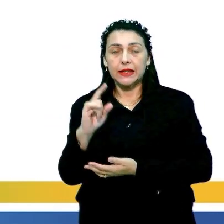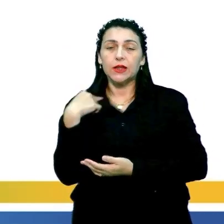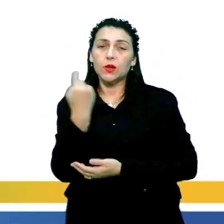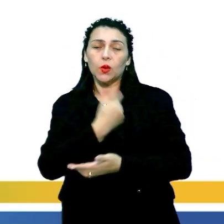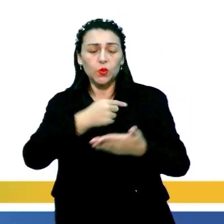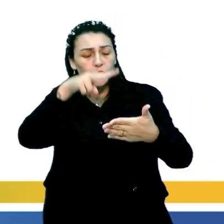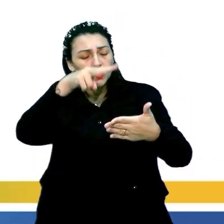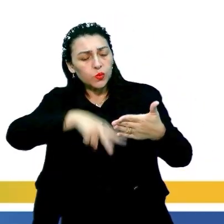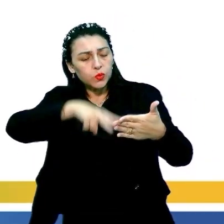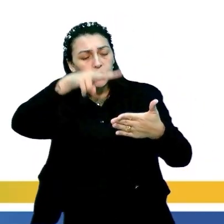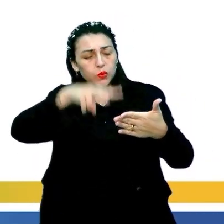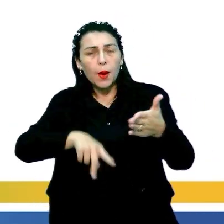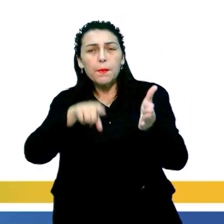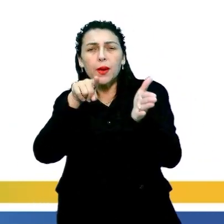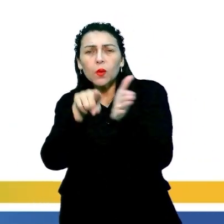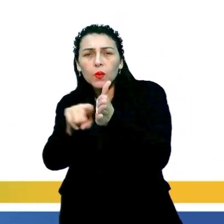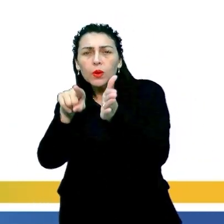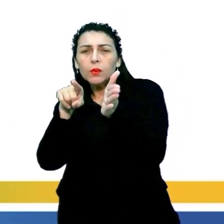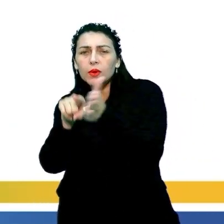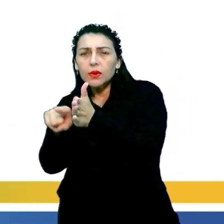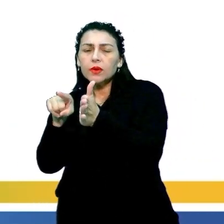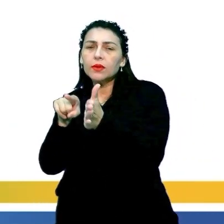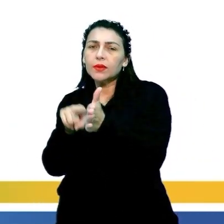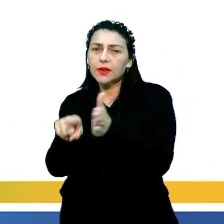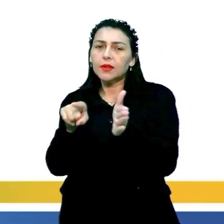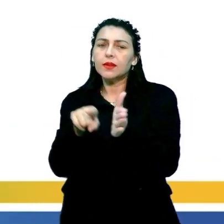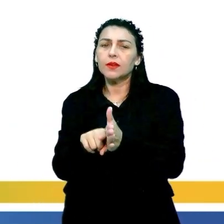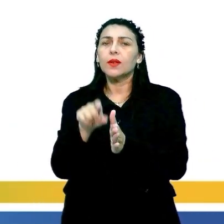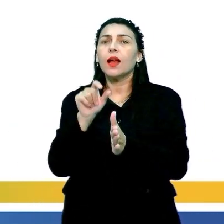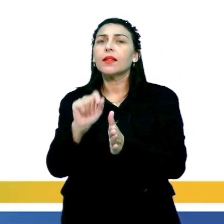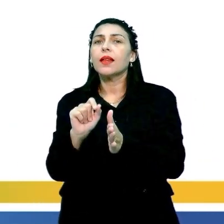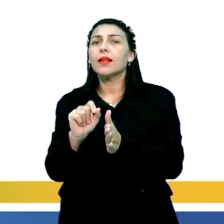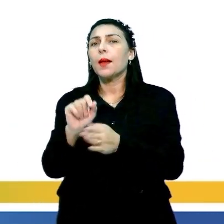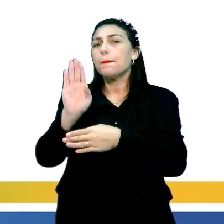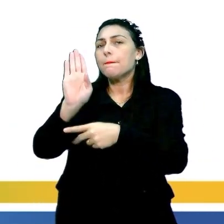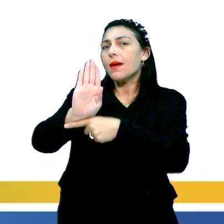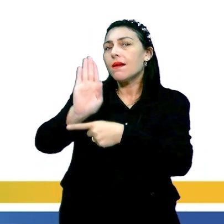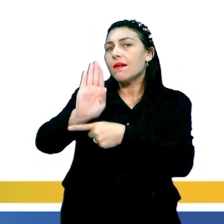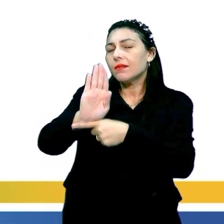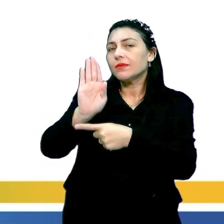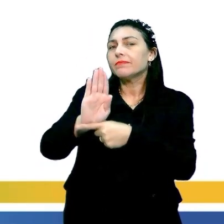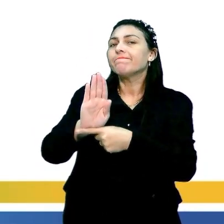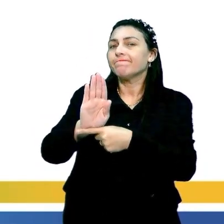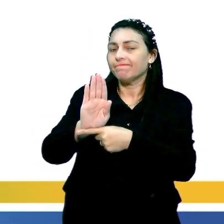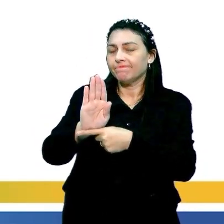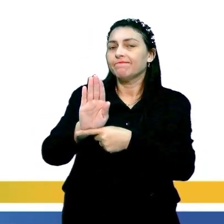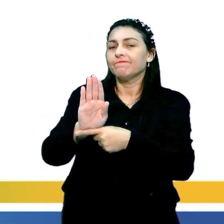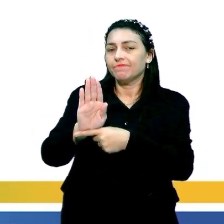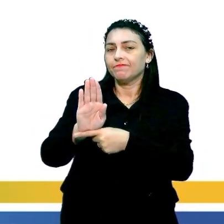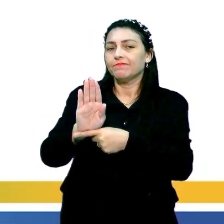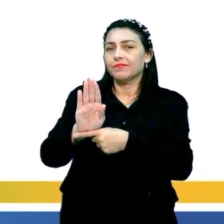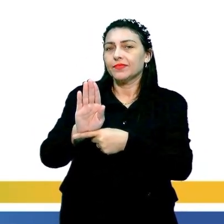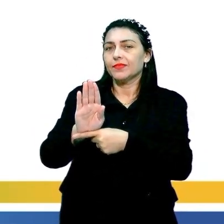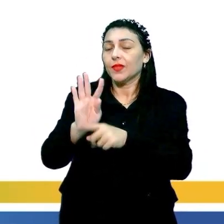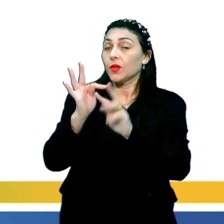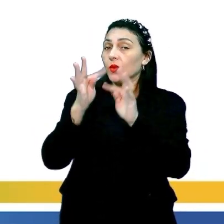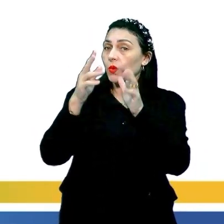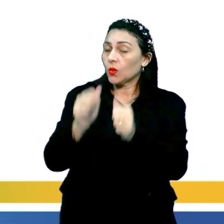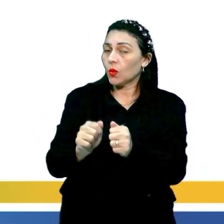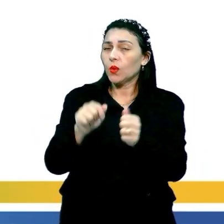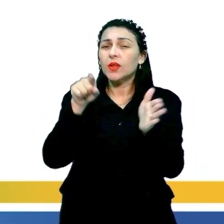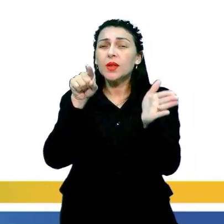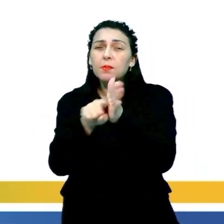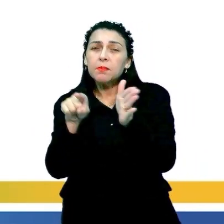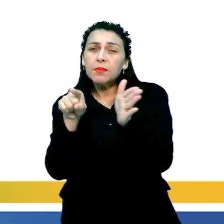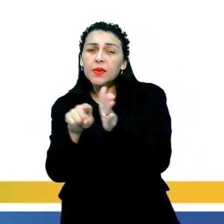lendo questão por questão, opção por opção, a gente vai cair onde? Na questão B, na opção B, né? Toda essa questão